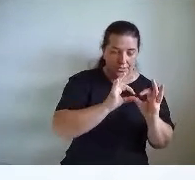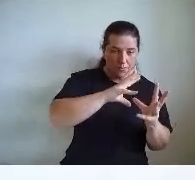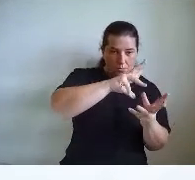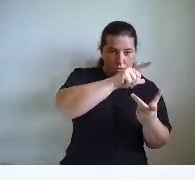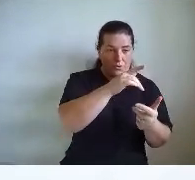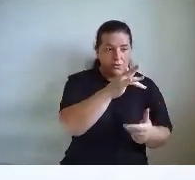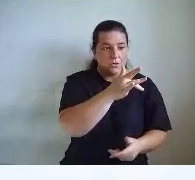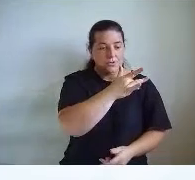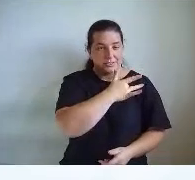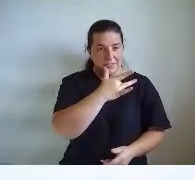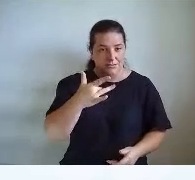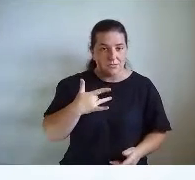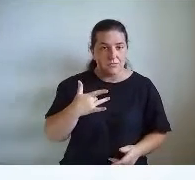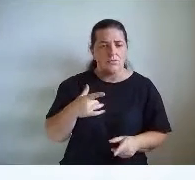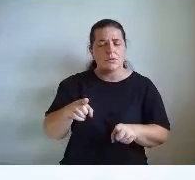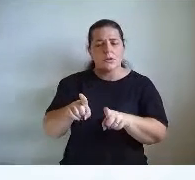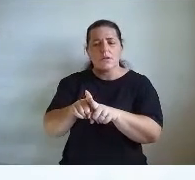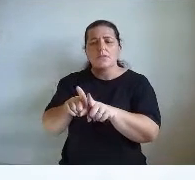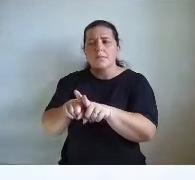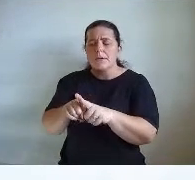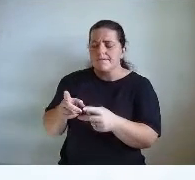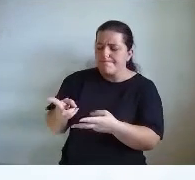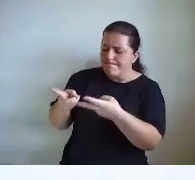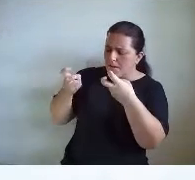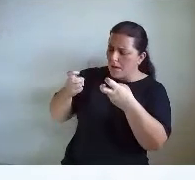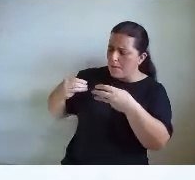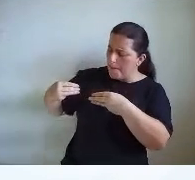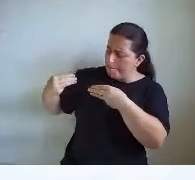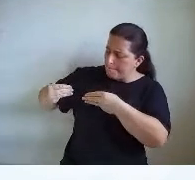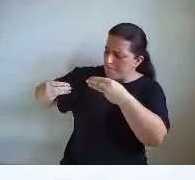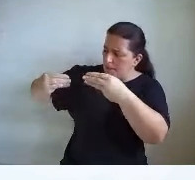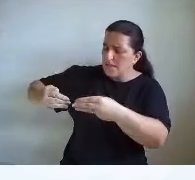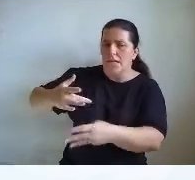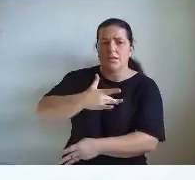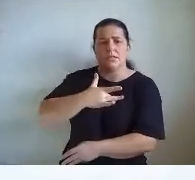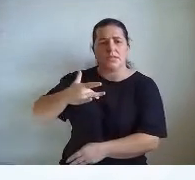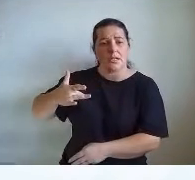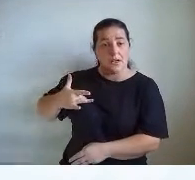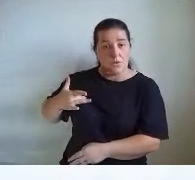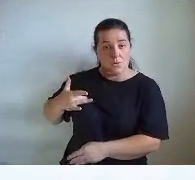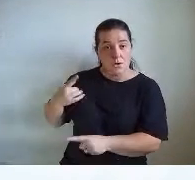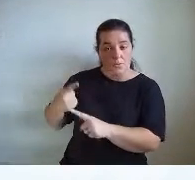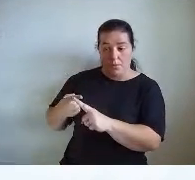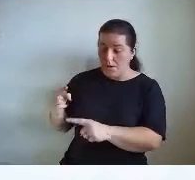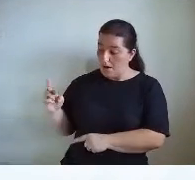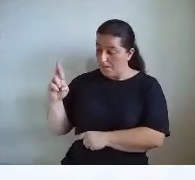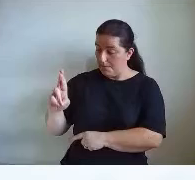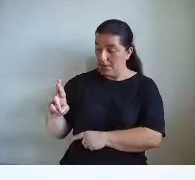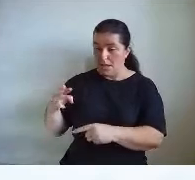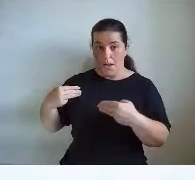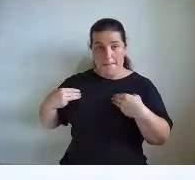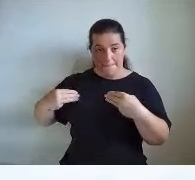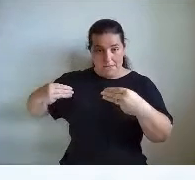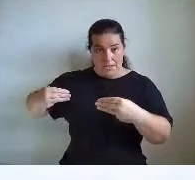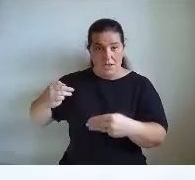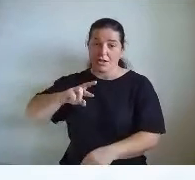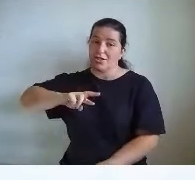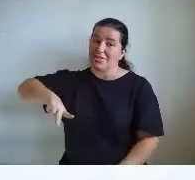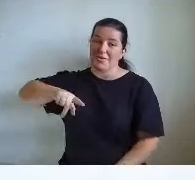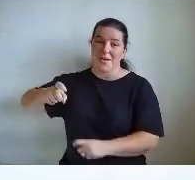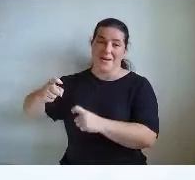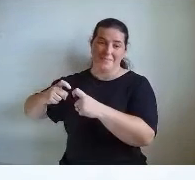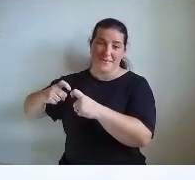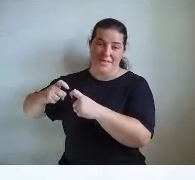gente vê no Ministério da Saúde, né? O ministro da Saúde, ele não é da área, ele não é médico, né? Diz que